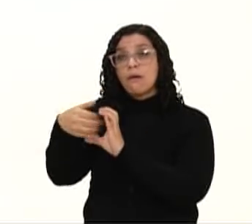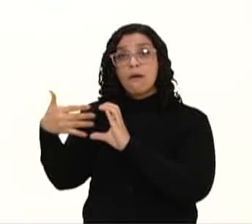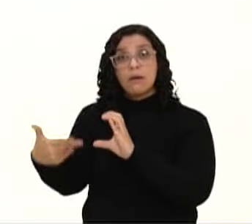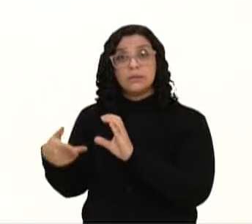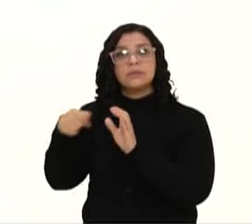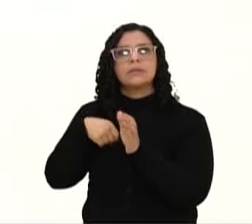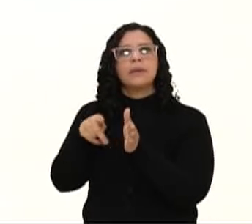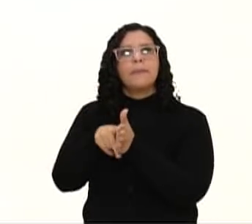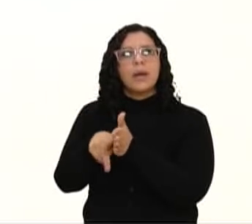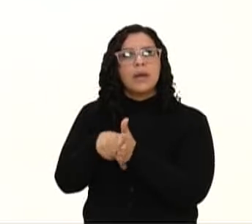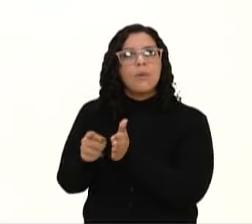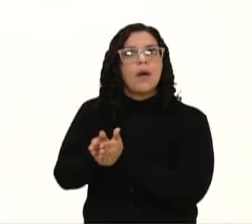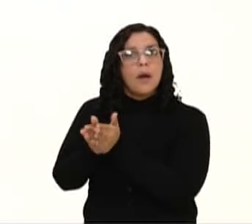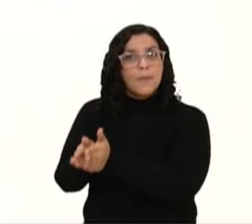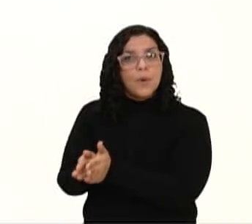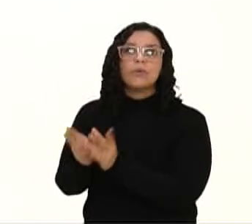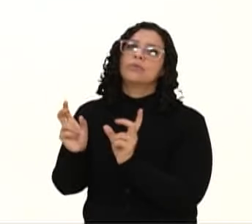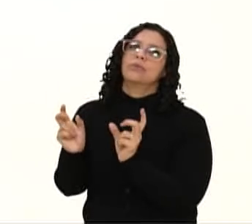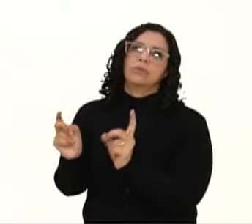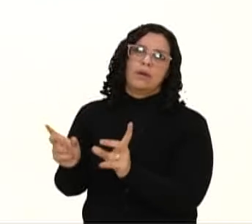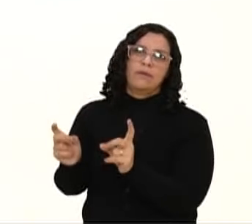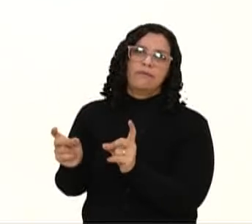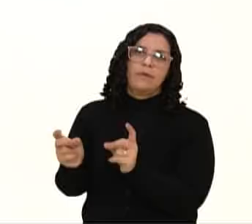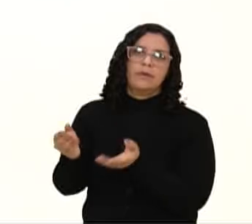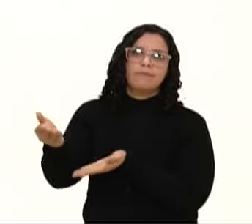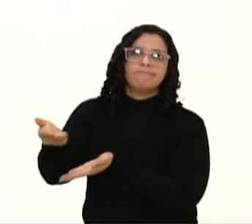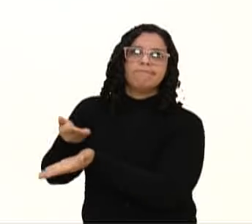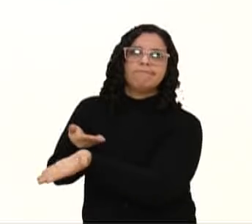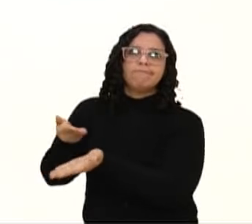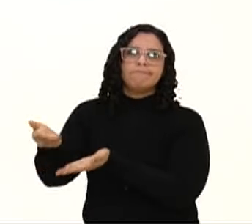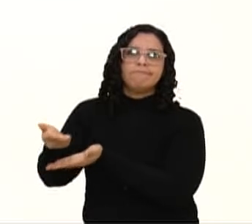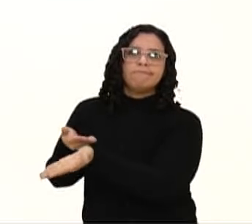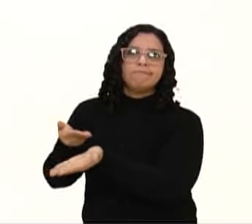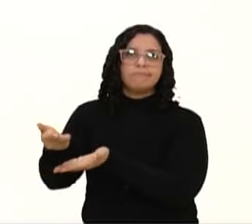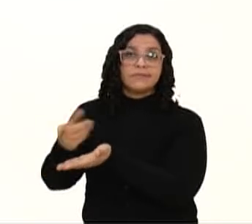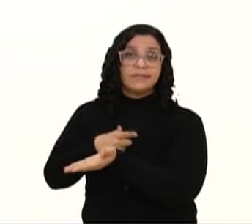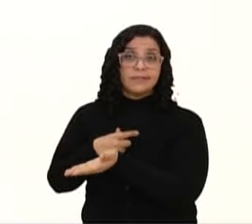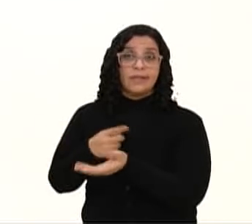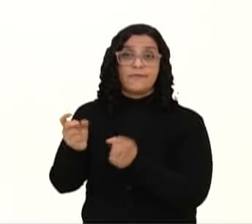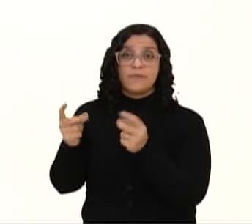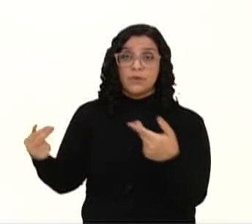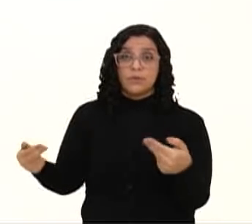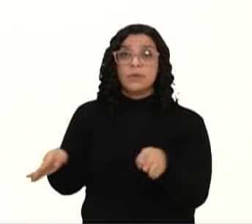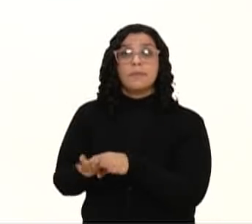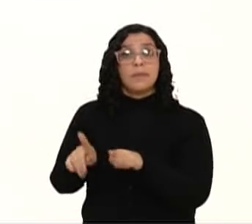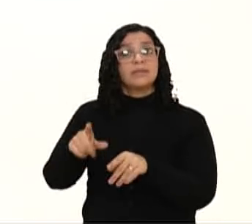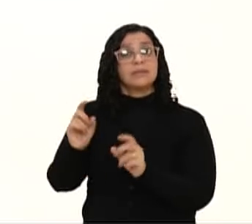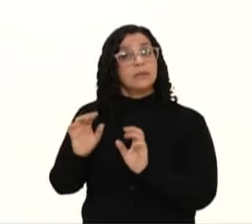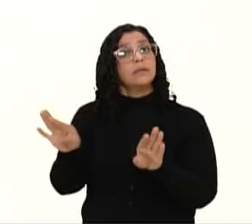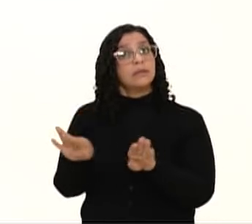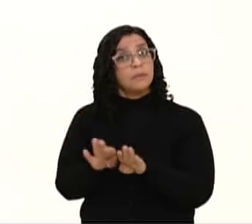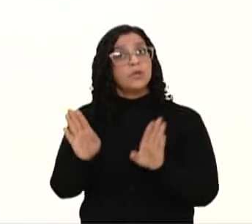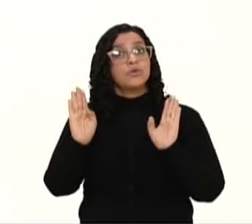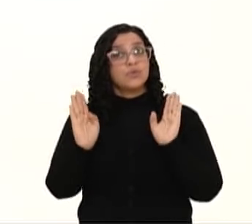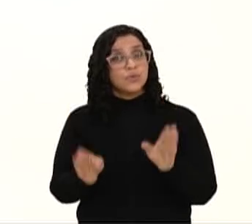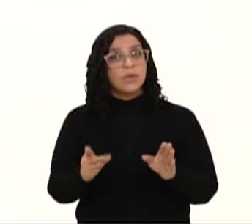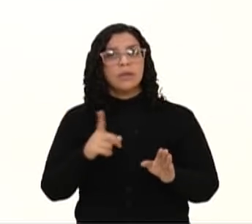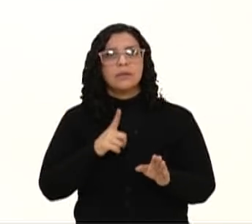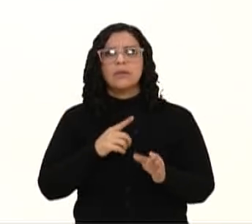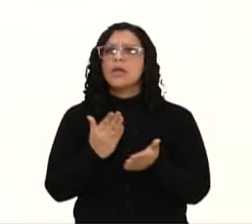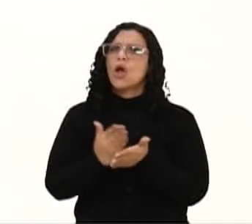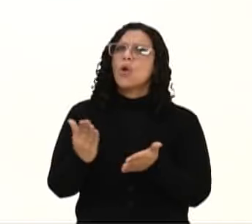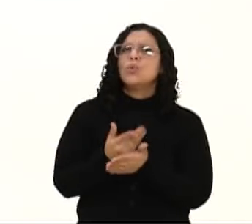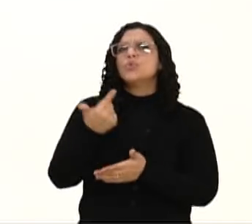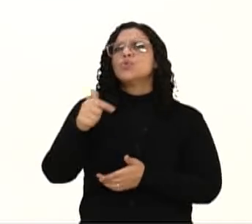característica do Porto de Paranaguá é comercial, é de transporte de cargas, mas ele já vem recebendo ali alguns